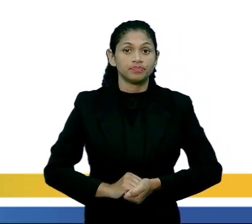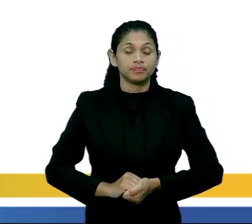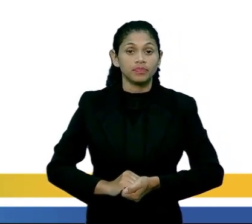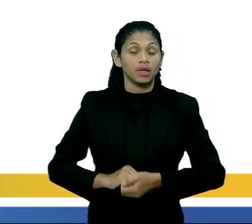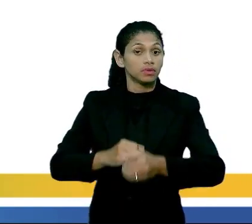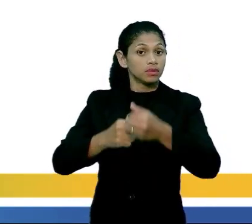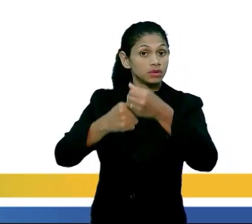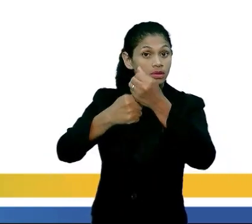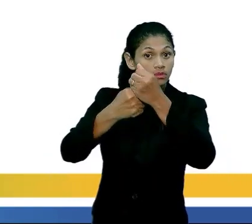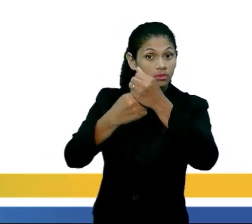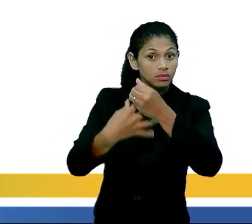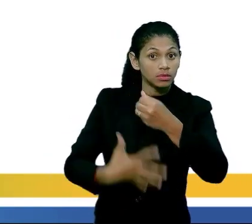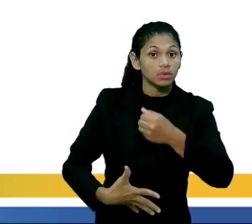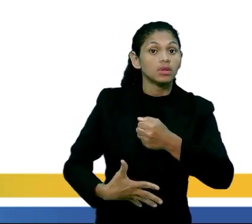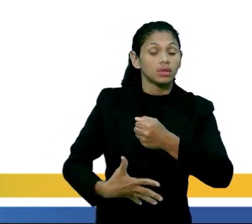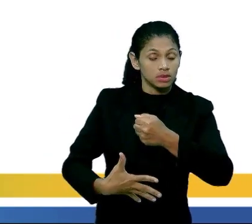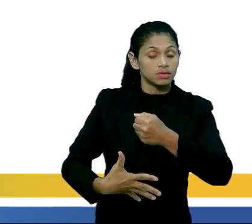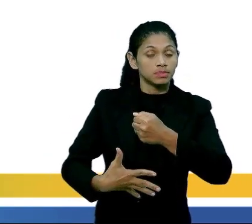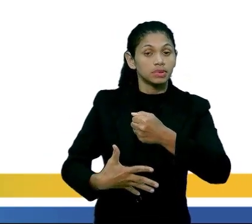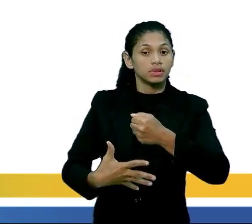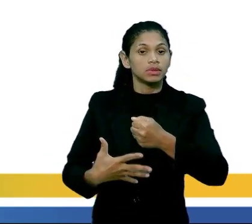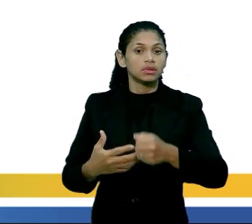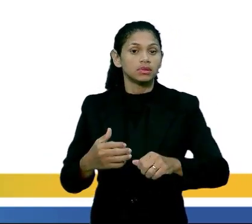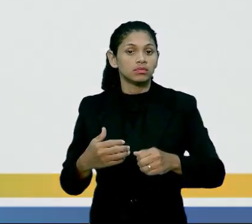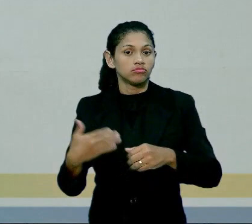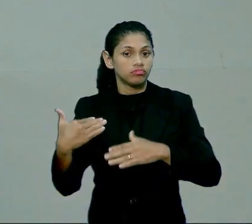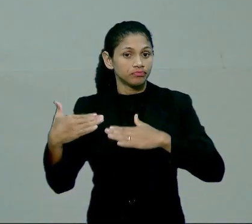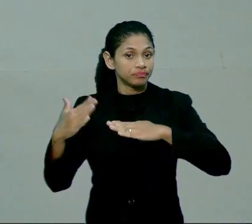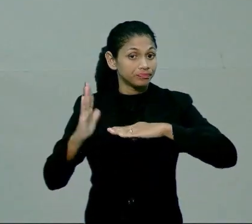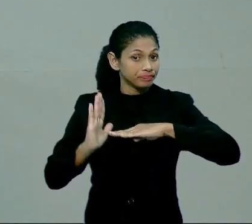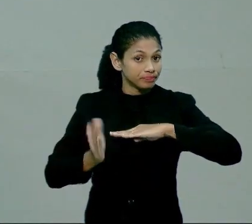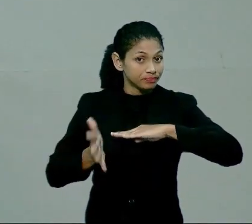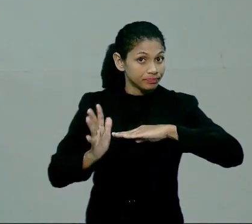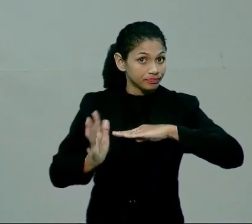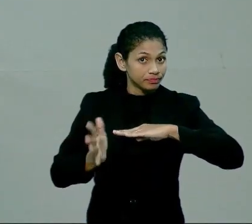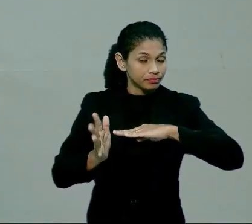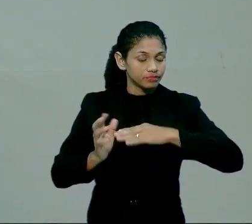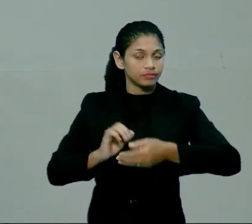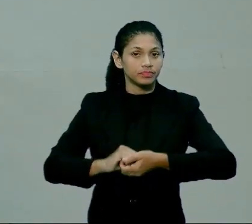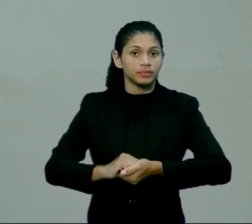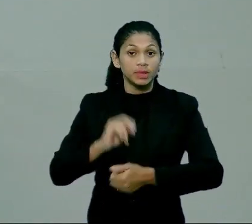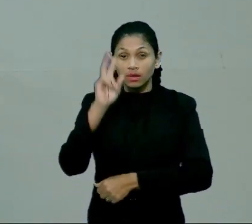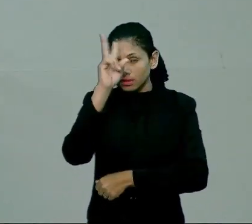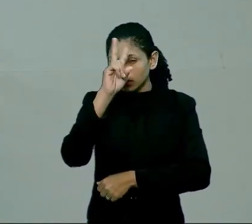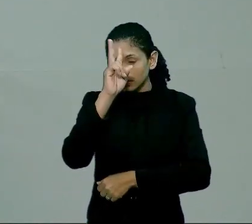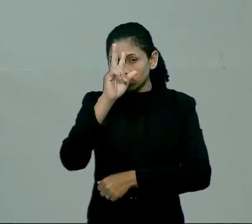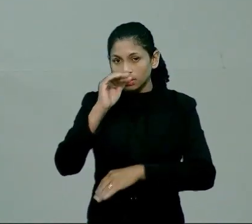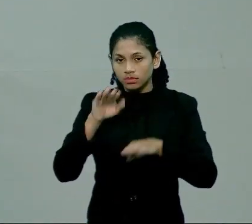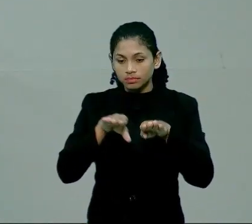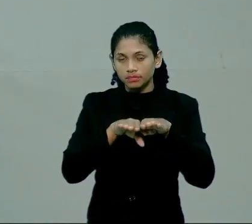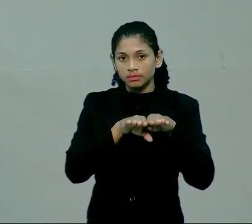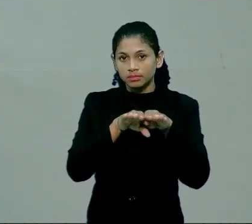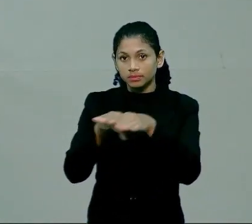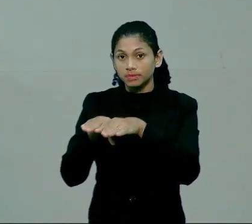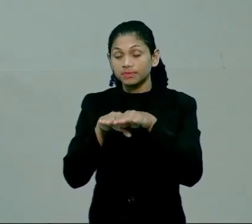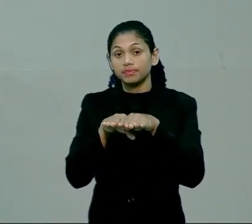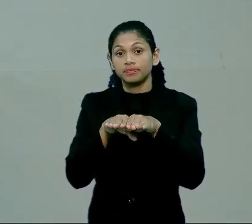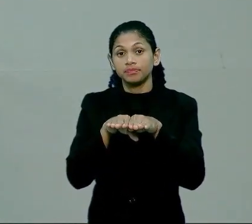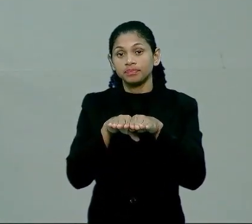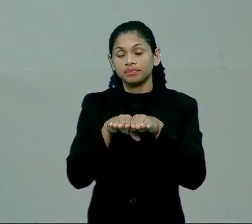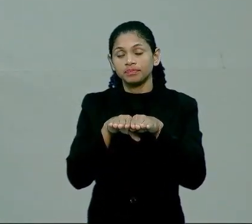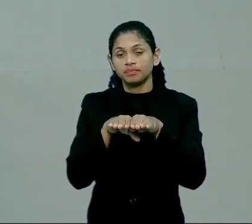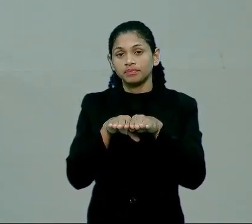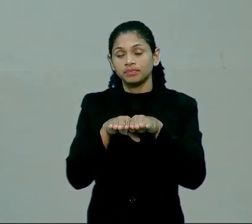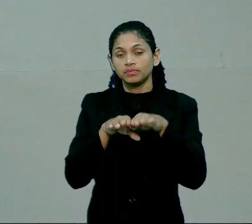fazer aquela percepção linha temporal da evolução. Lembrando, a padronização ela é como posso